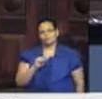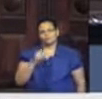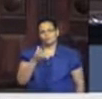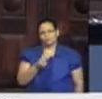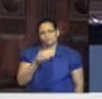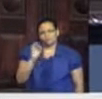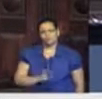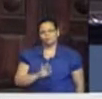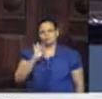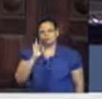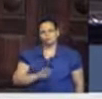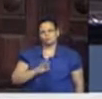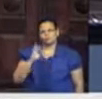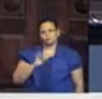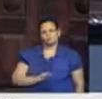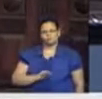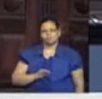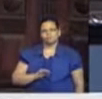3,6%.